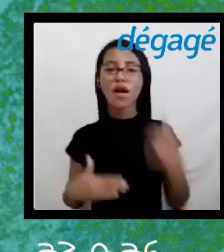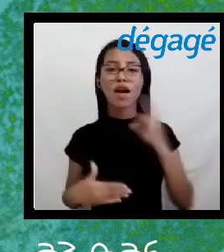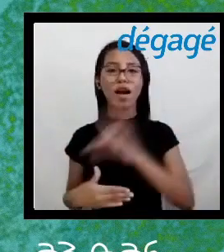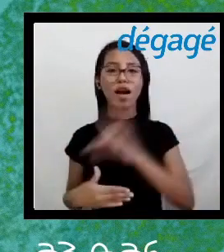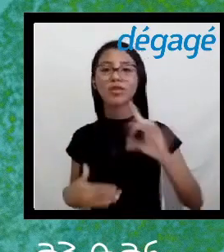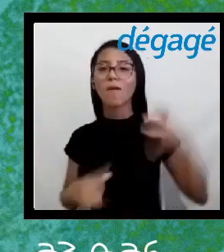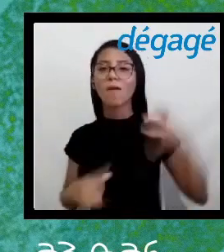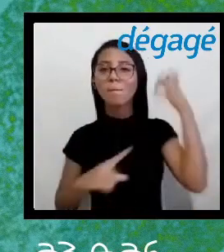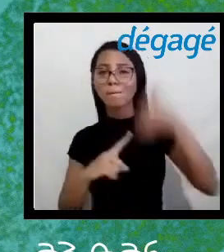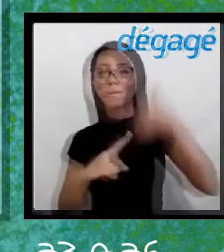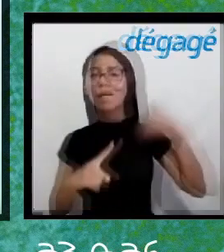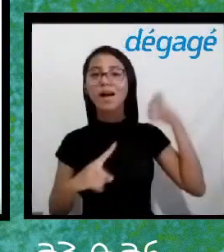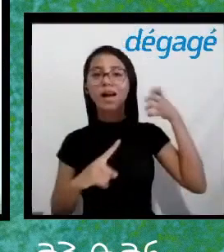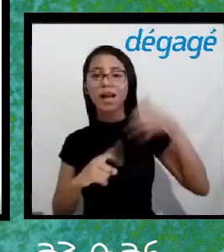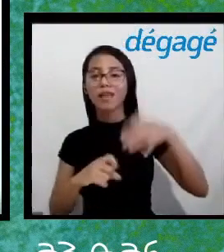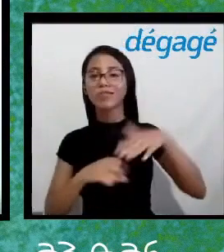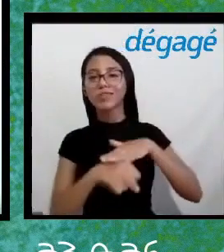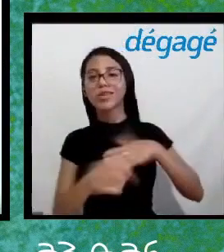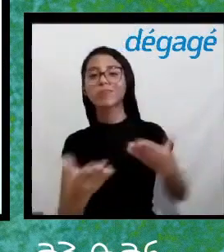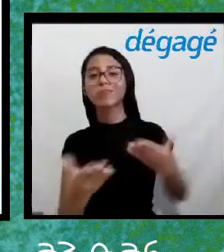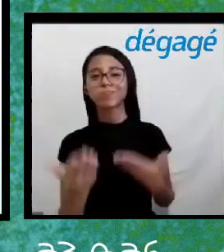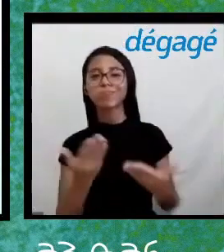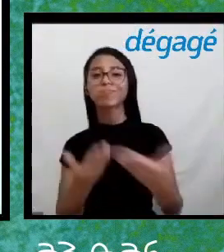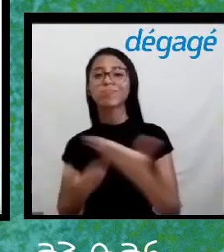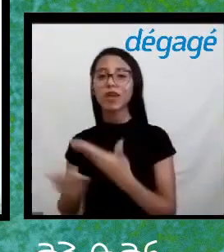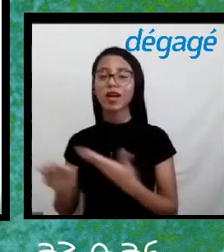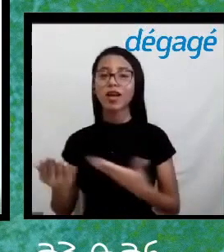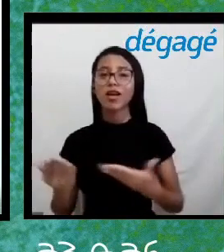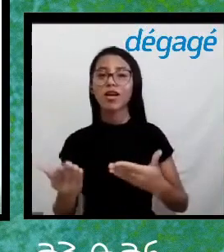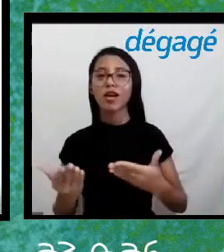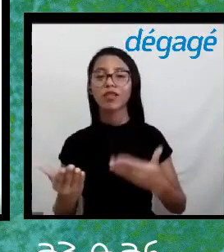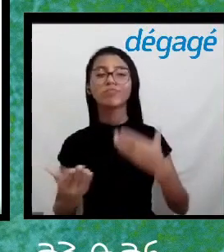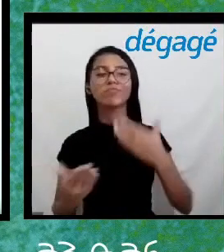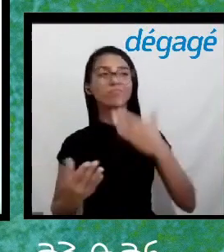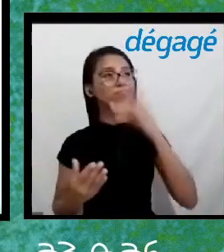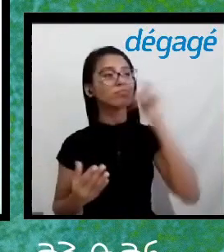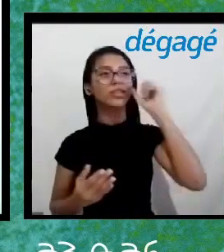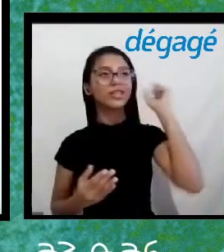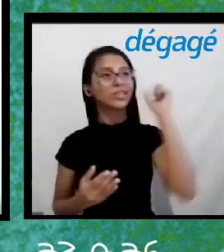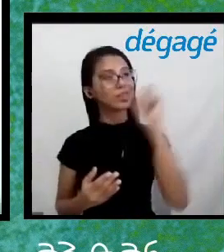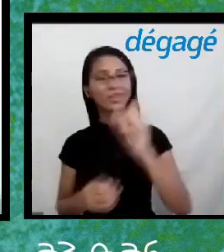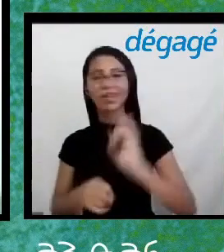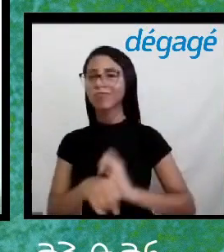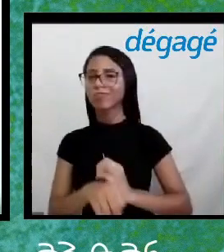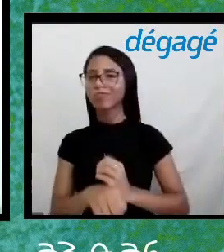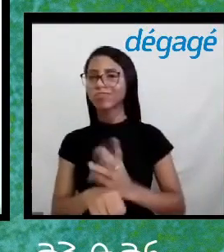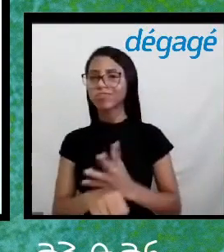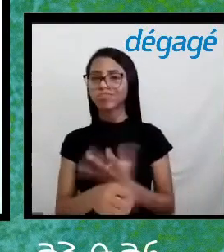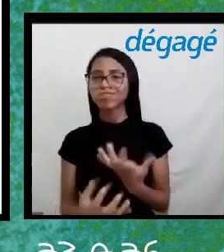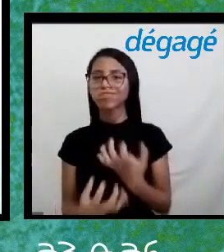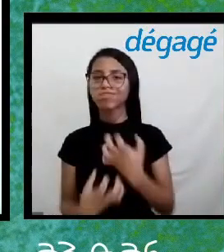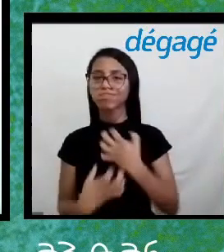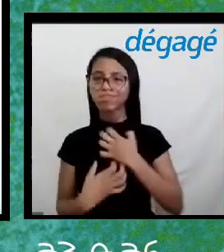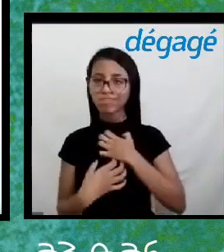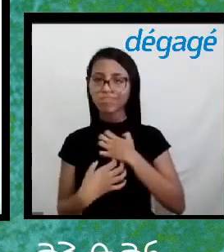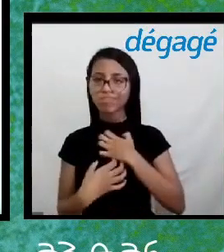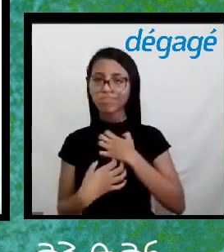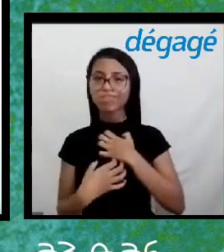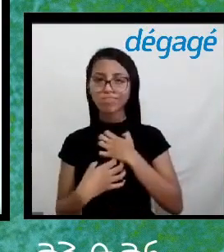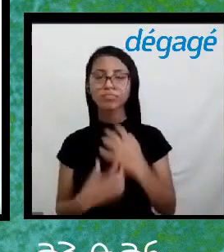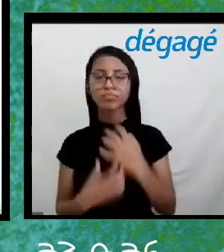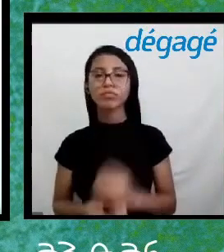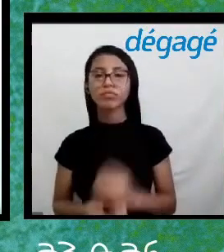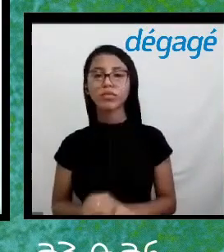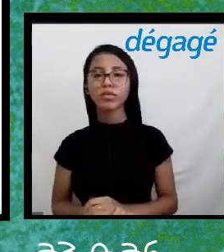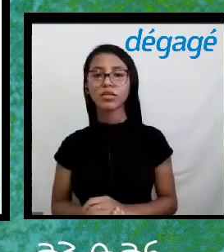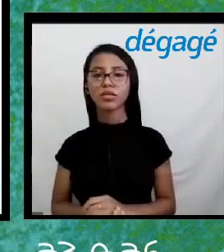conversa de hoje, que foi muito interessante, muito emocionante também. Eu estou com um problema